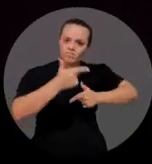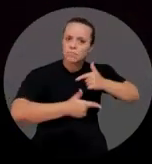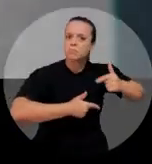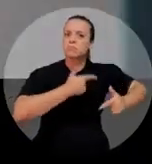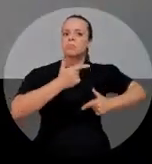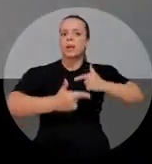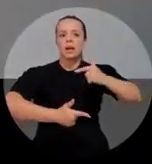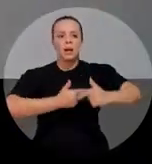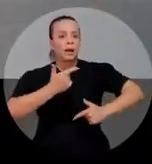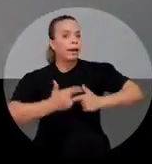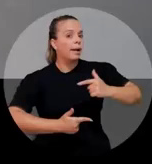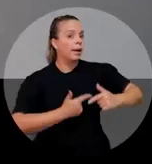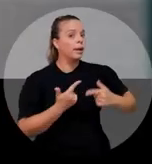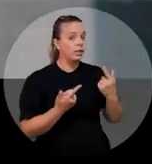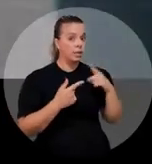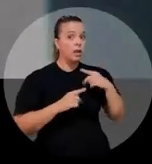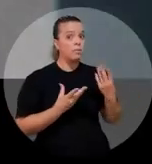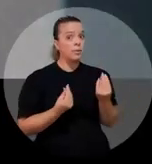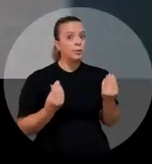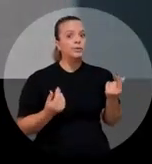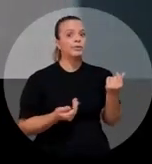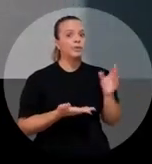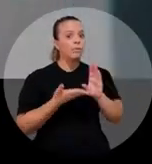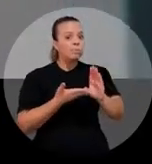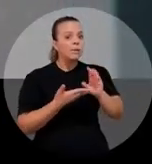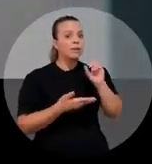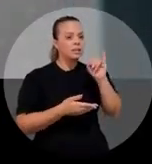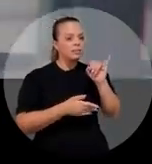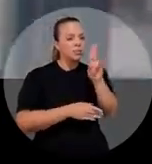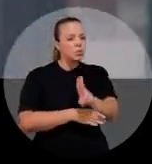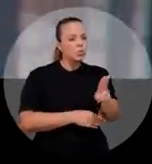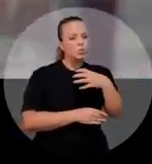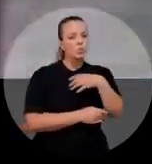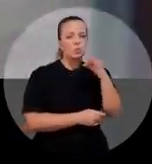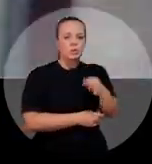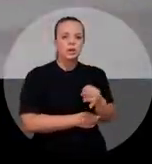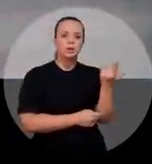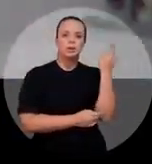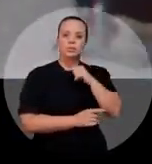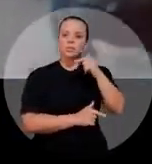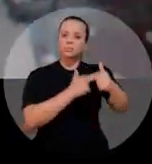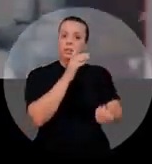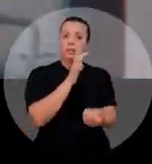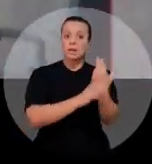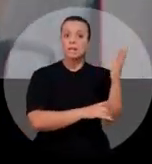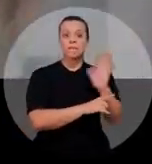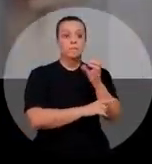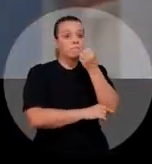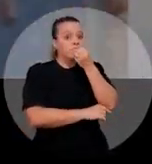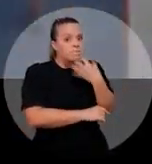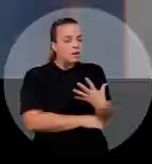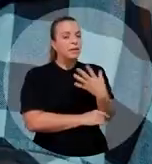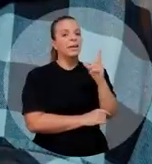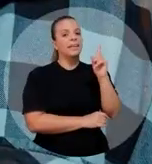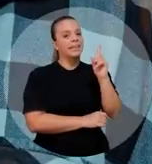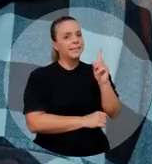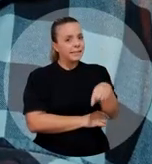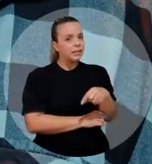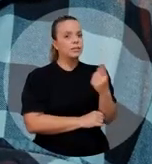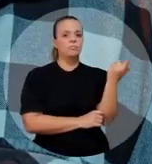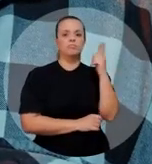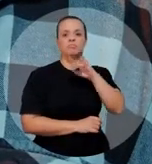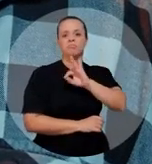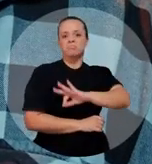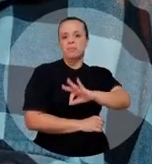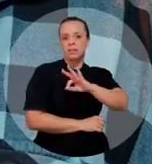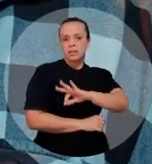gente envolvida, de muito dinheiro, quando é bem investido, para fazer bons filmes e isso